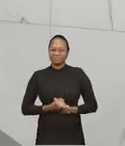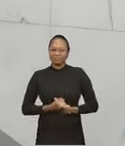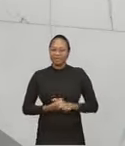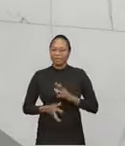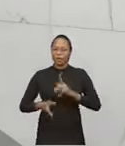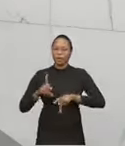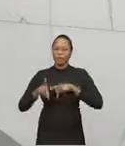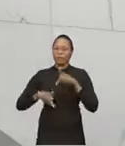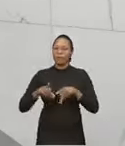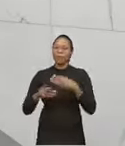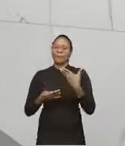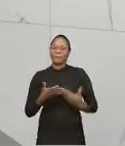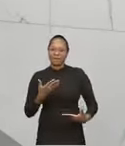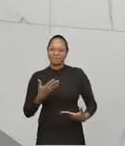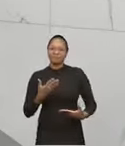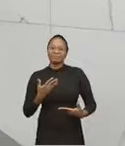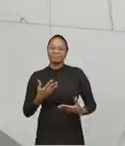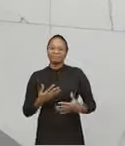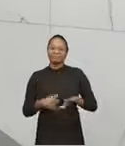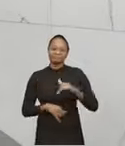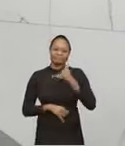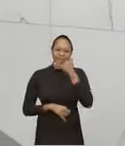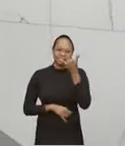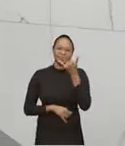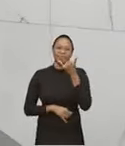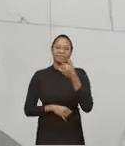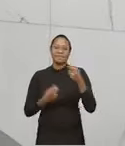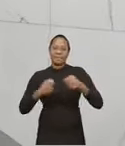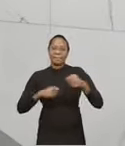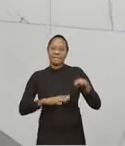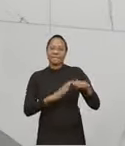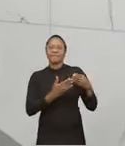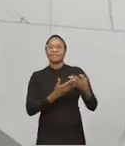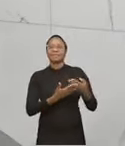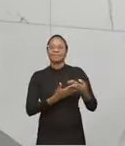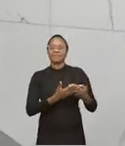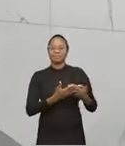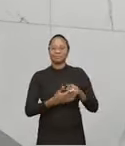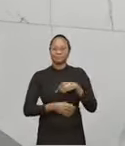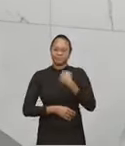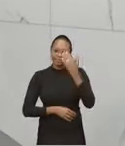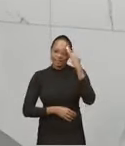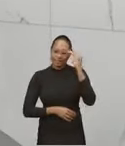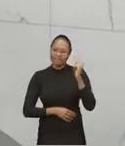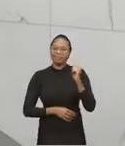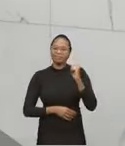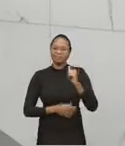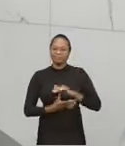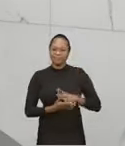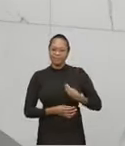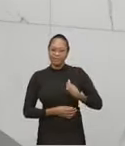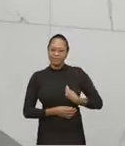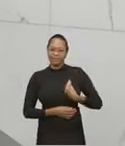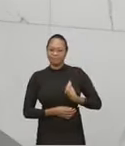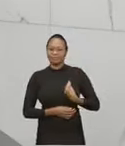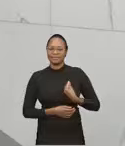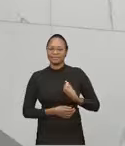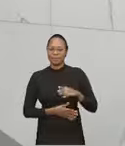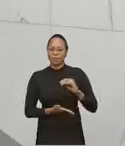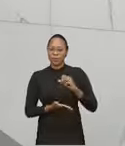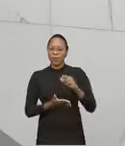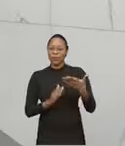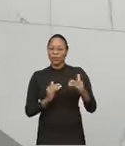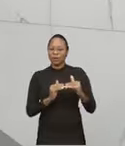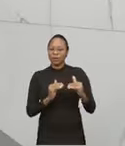o nosso povo, é as pessoas que necessitam da escola. Nós sabemos, reconhecemos, existe essa época de acordo aí